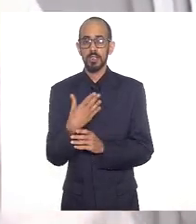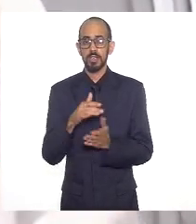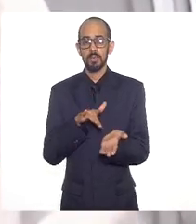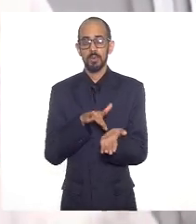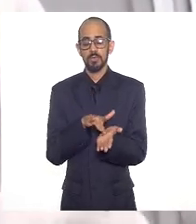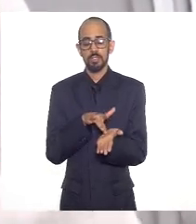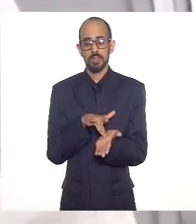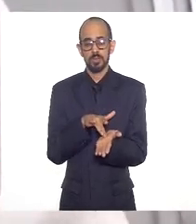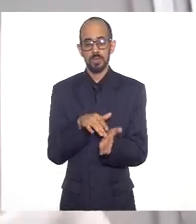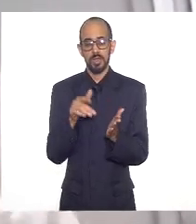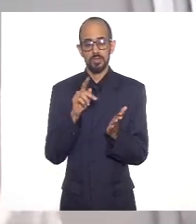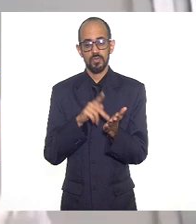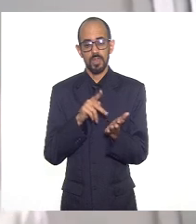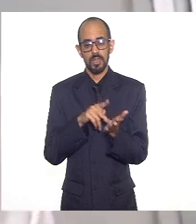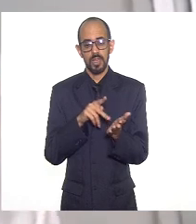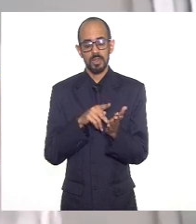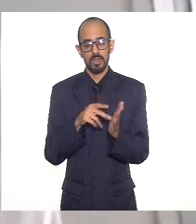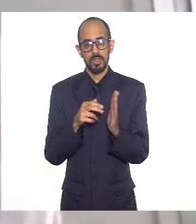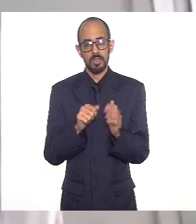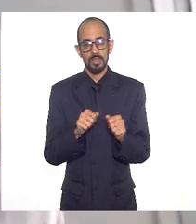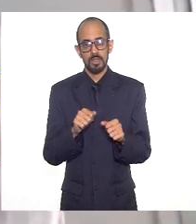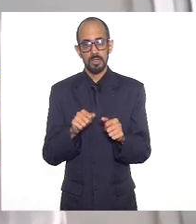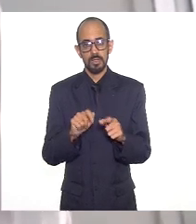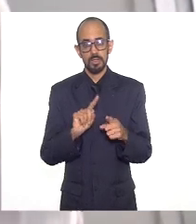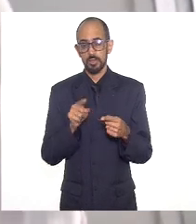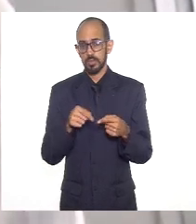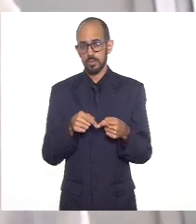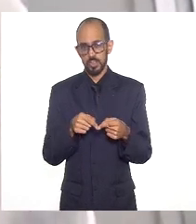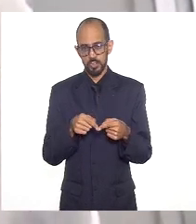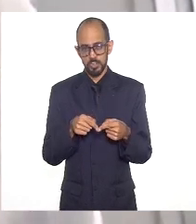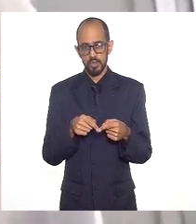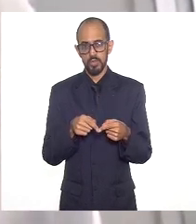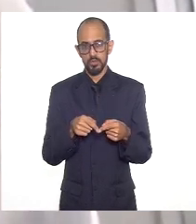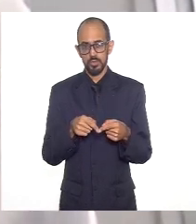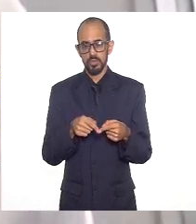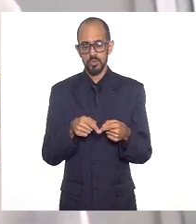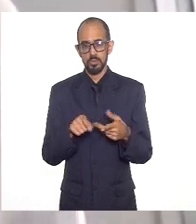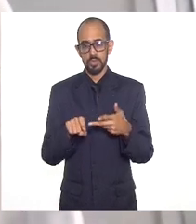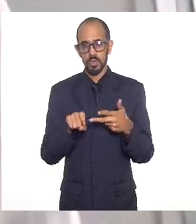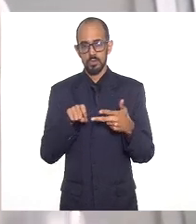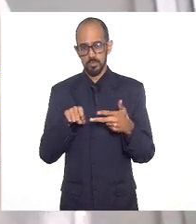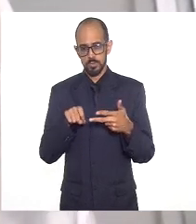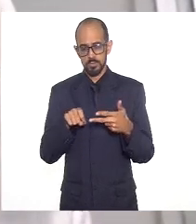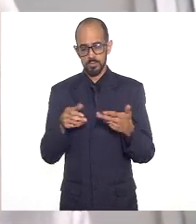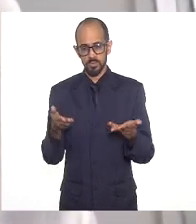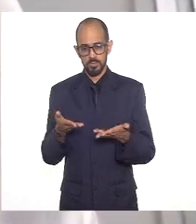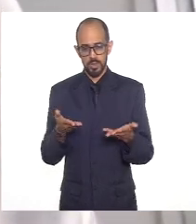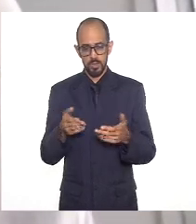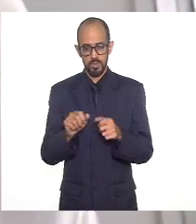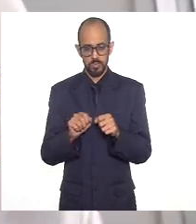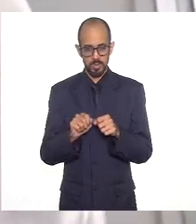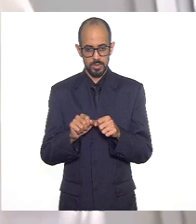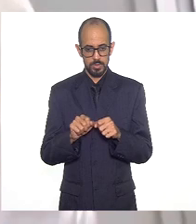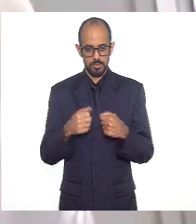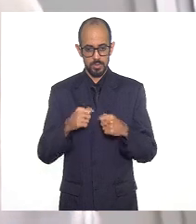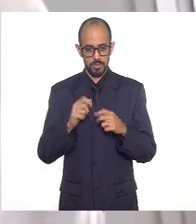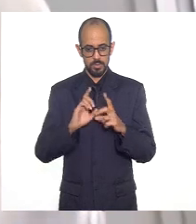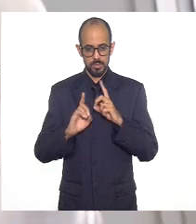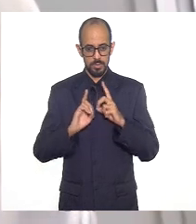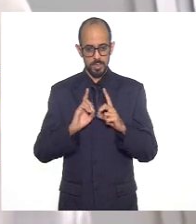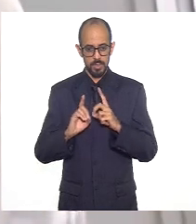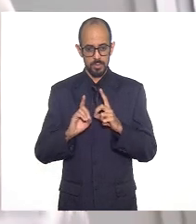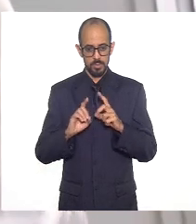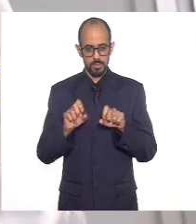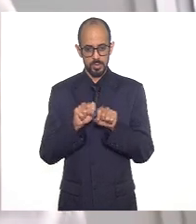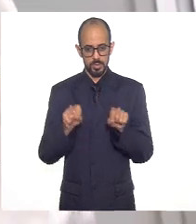verdadeiras diretrizes e prioridades que estão sendo feitas pelo governo executivo nesse momento. Precisamos debater o regime